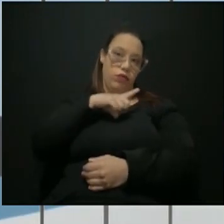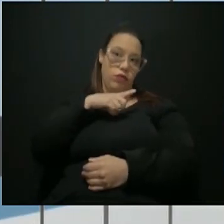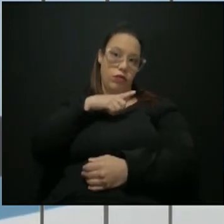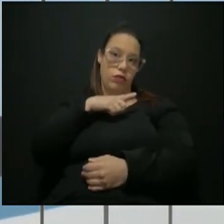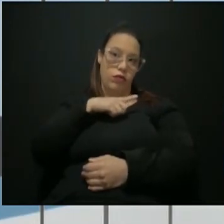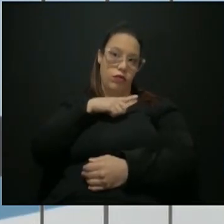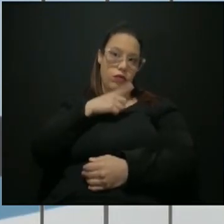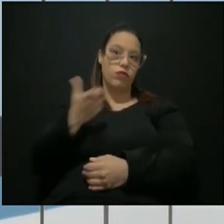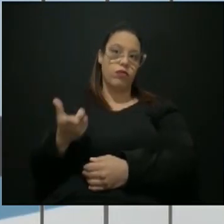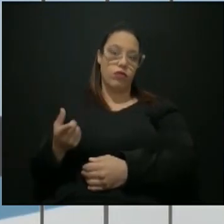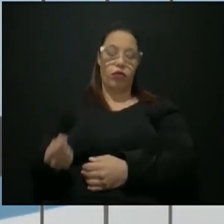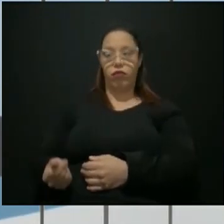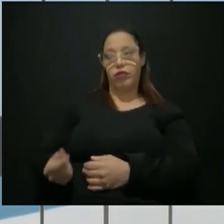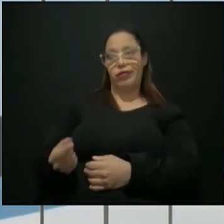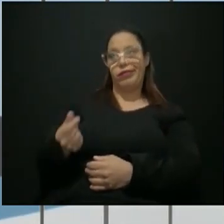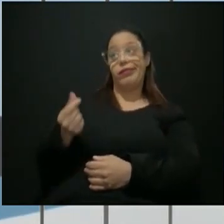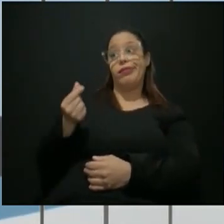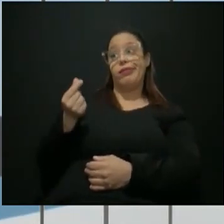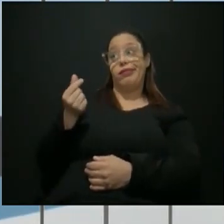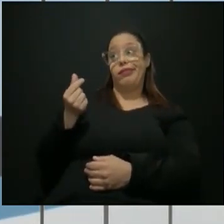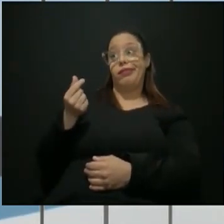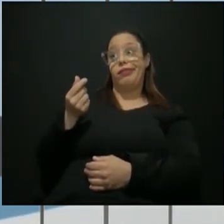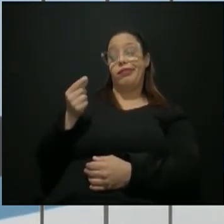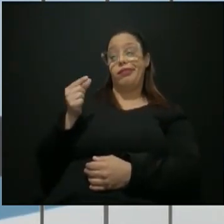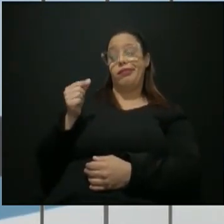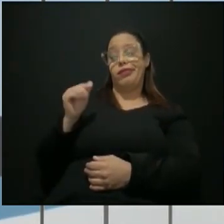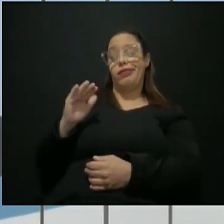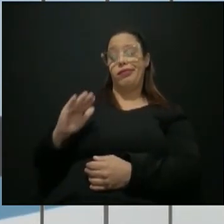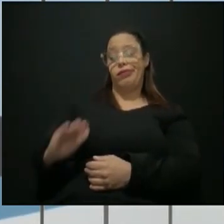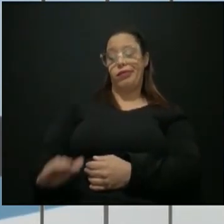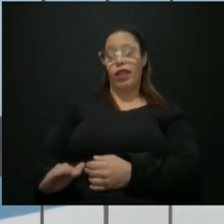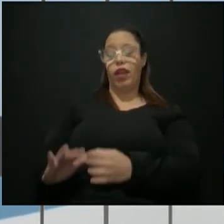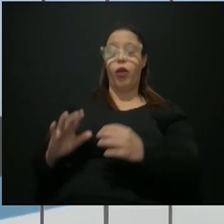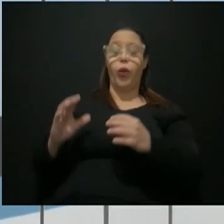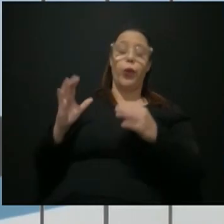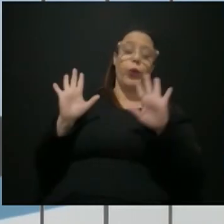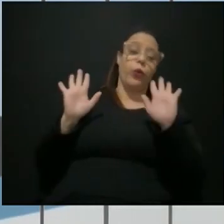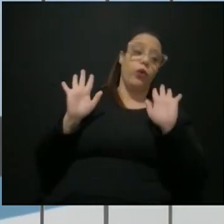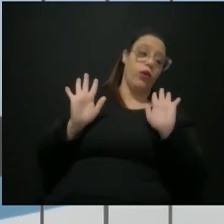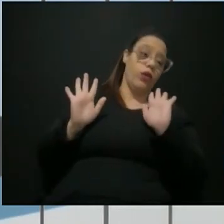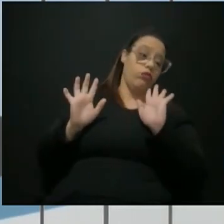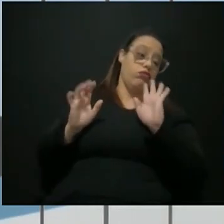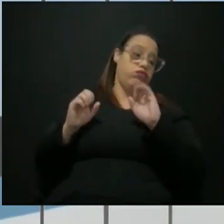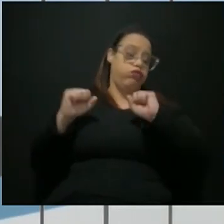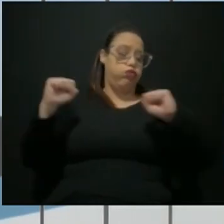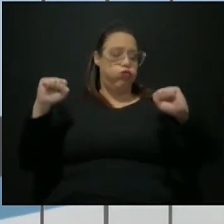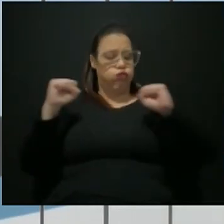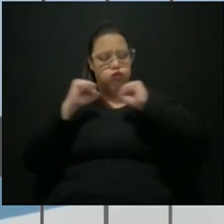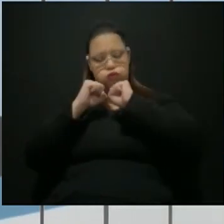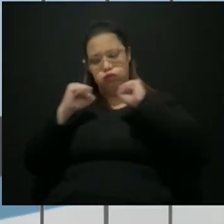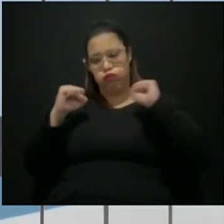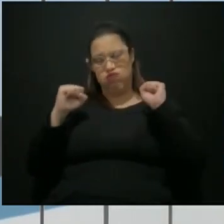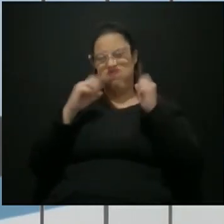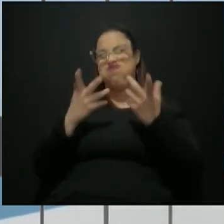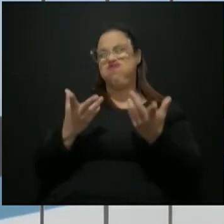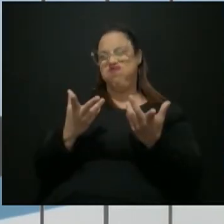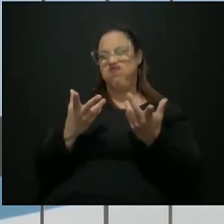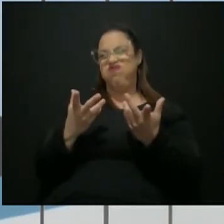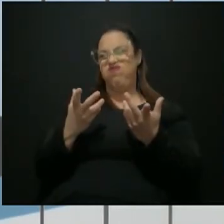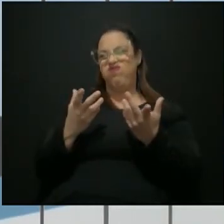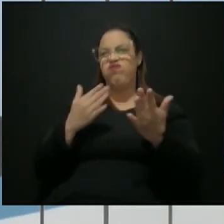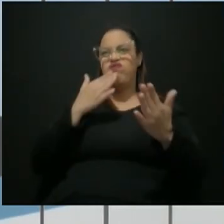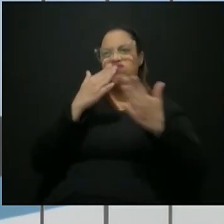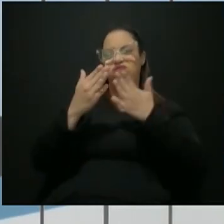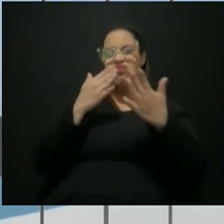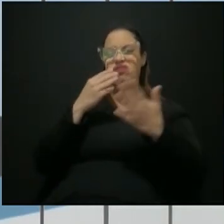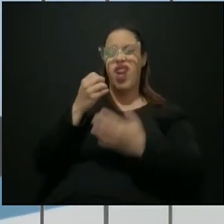têm uma renda menor geralmente estão expostas a condições laborais mais próximas do insalubre ou